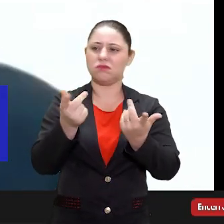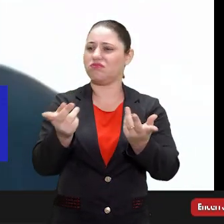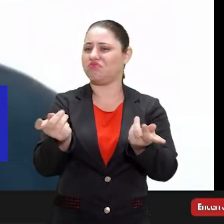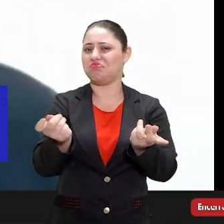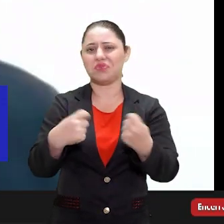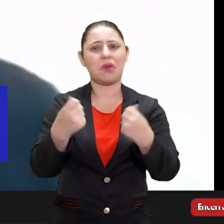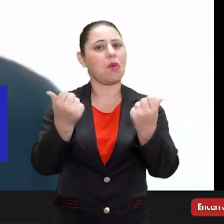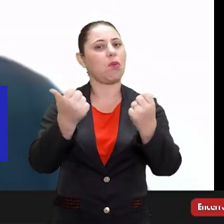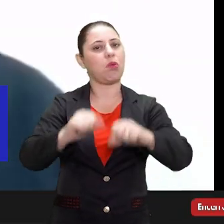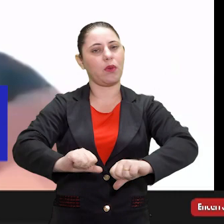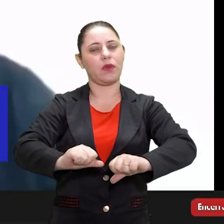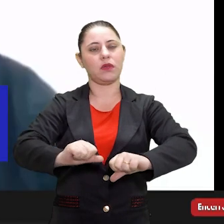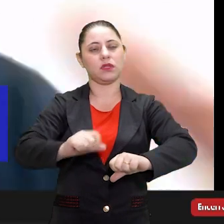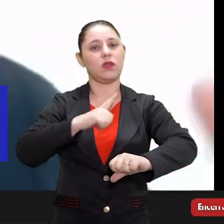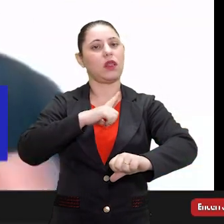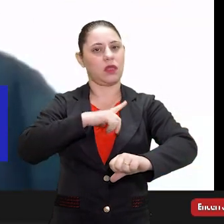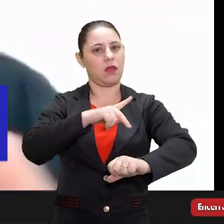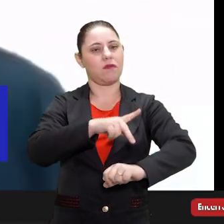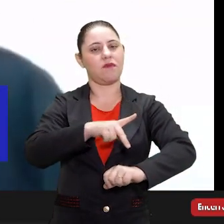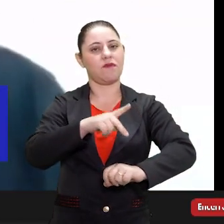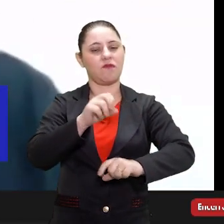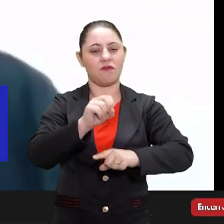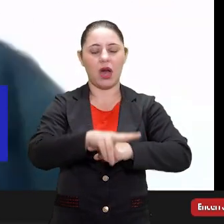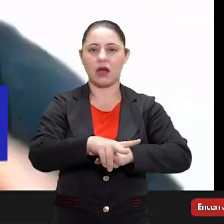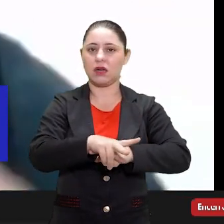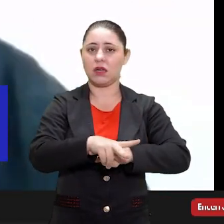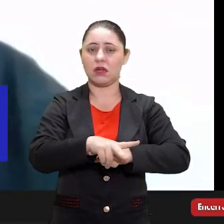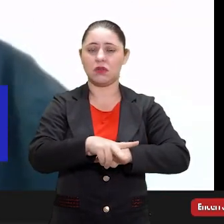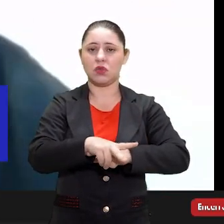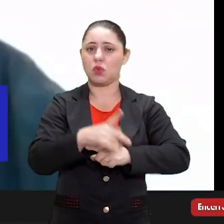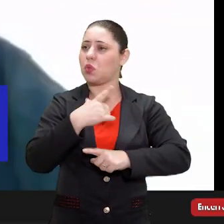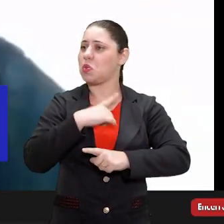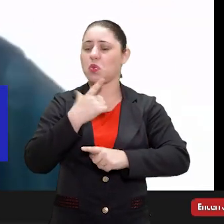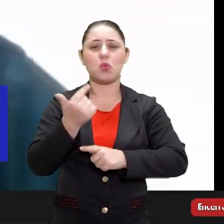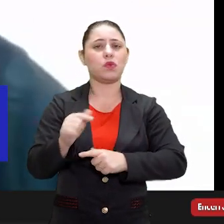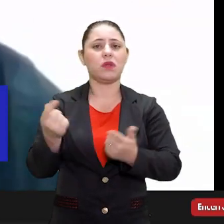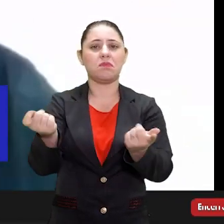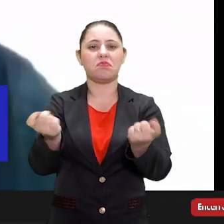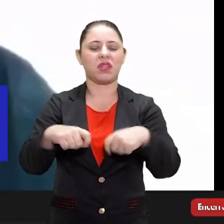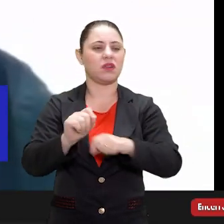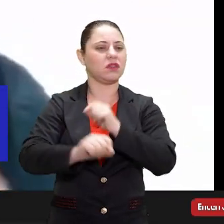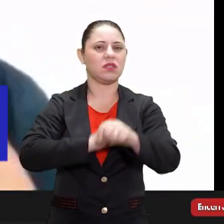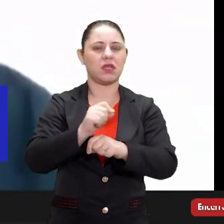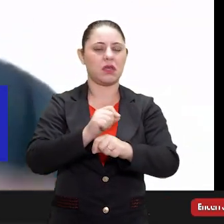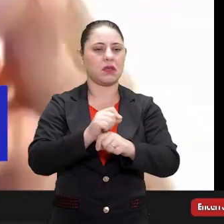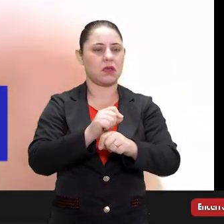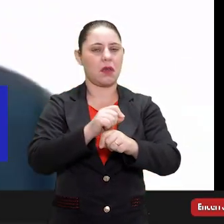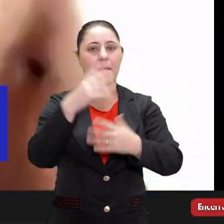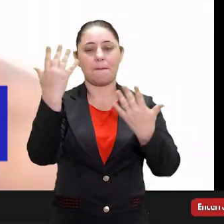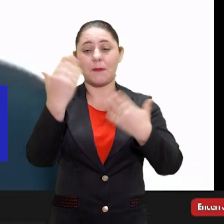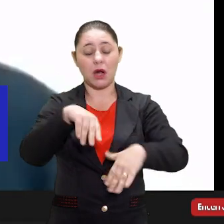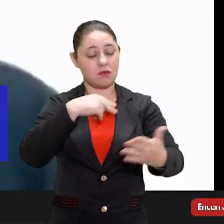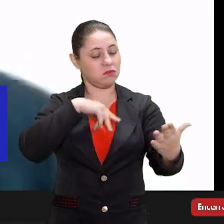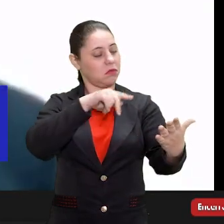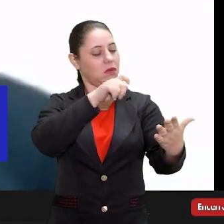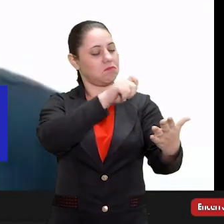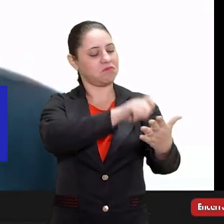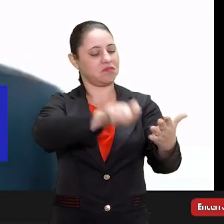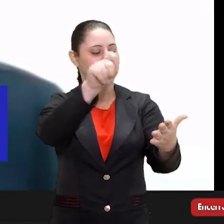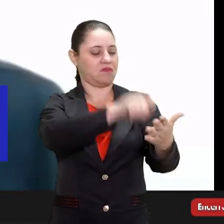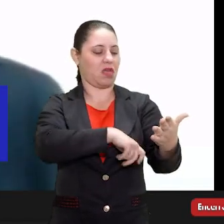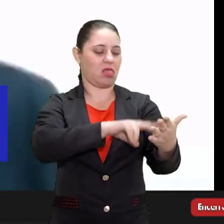INEP, que segundo os funcionários do órgão é extremamente despreparado para exercer o cargo que ele